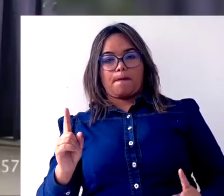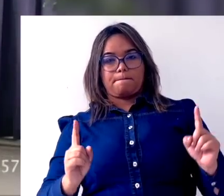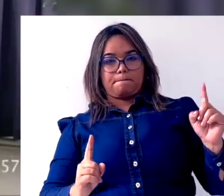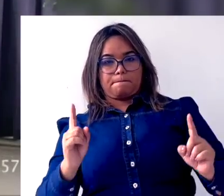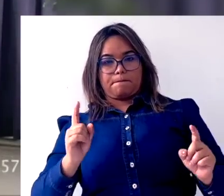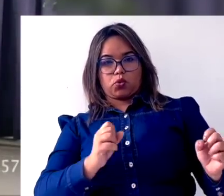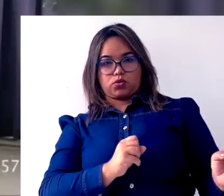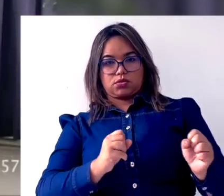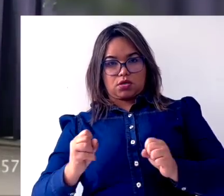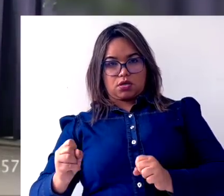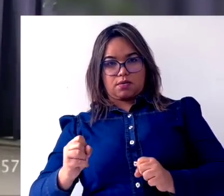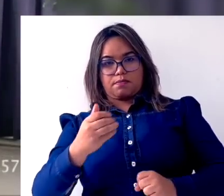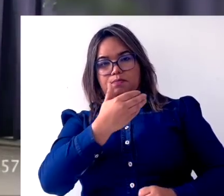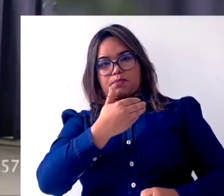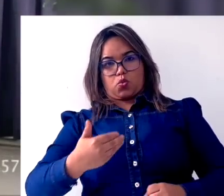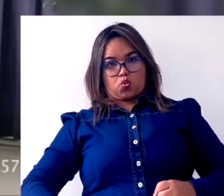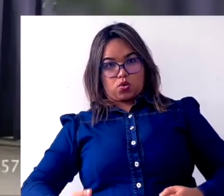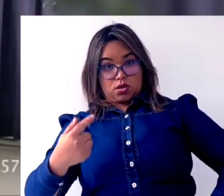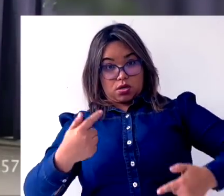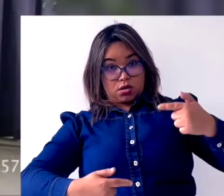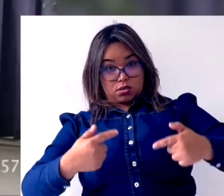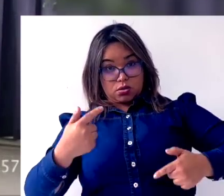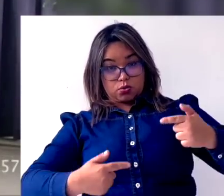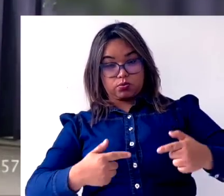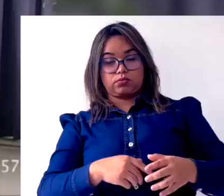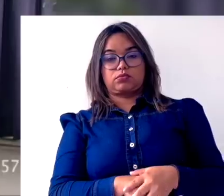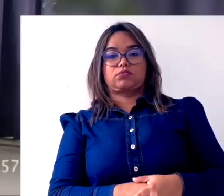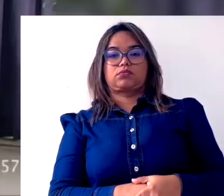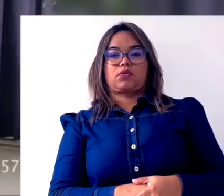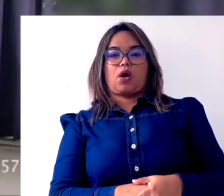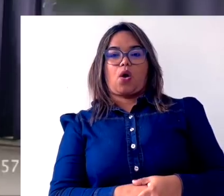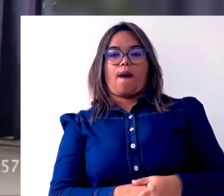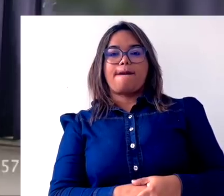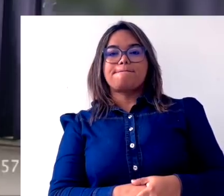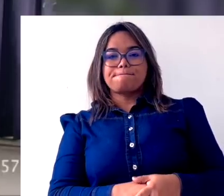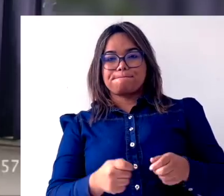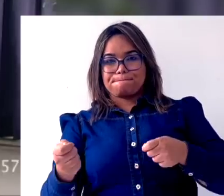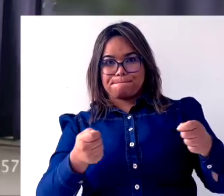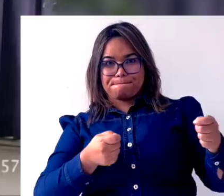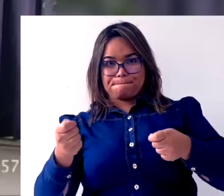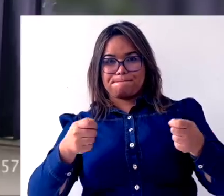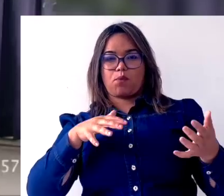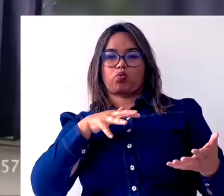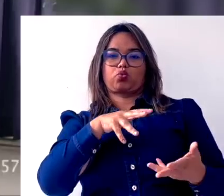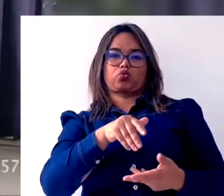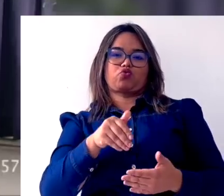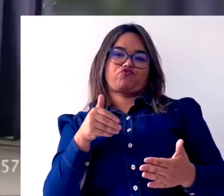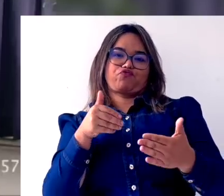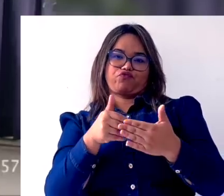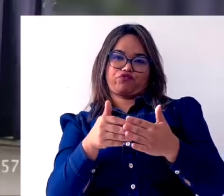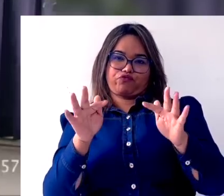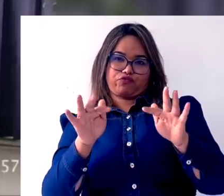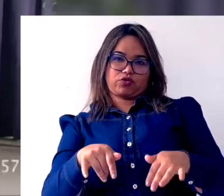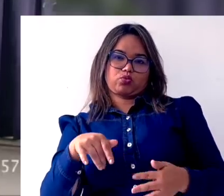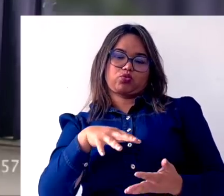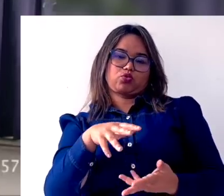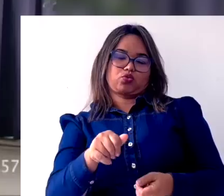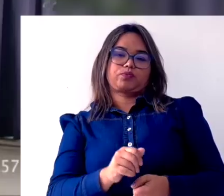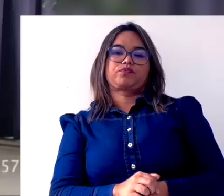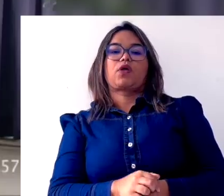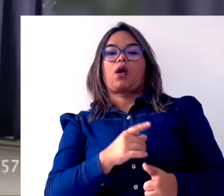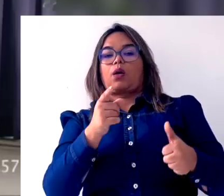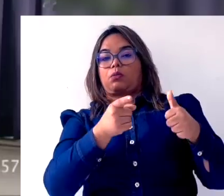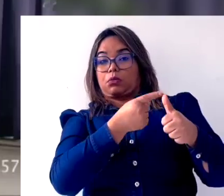13 descreve os dois poderes políticos que, em essência, controlam o mundo no final